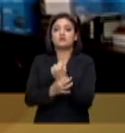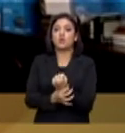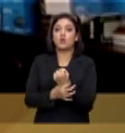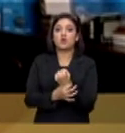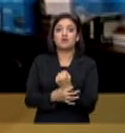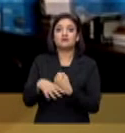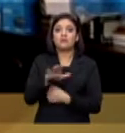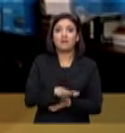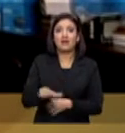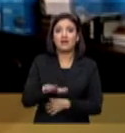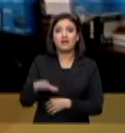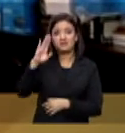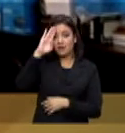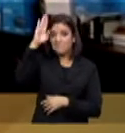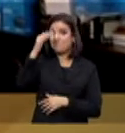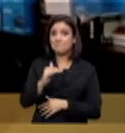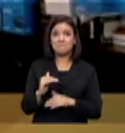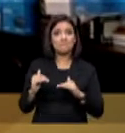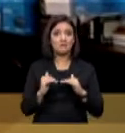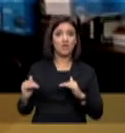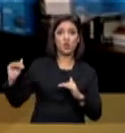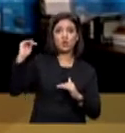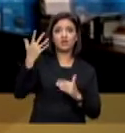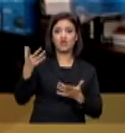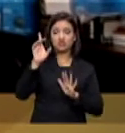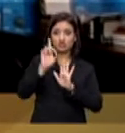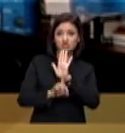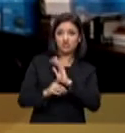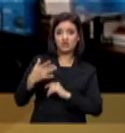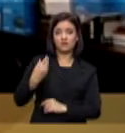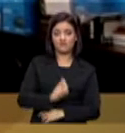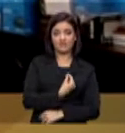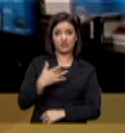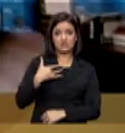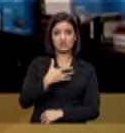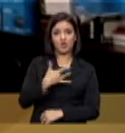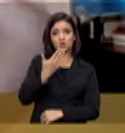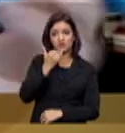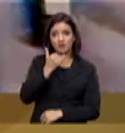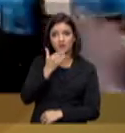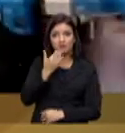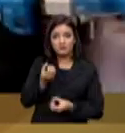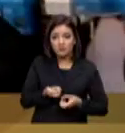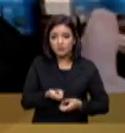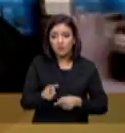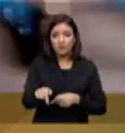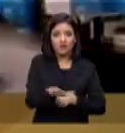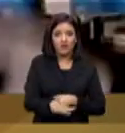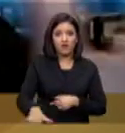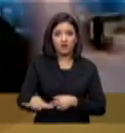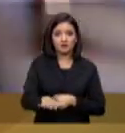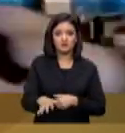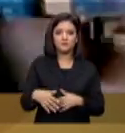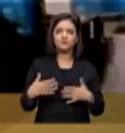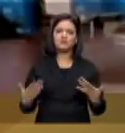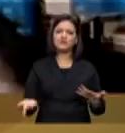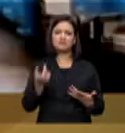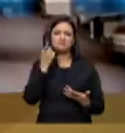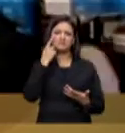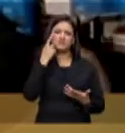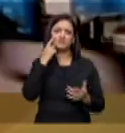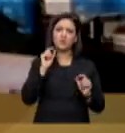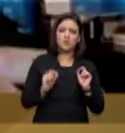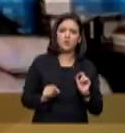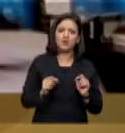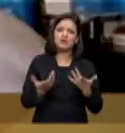absoluta prioridade, o direito à vida, à saúde e à alimentação. Ora, então, na comparação, na ponderação